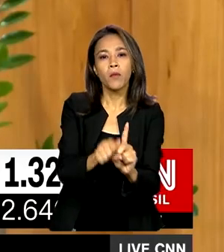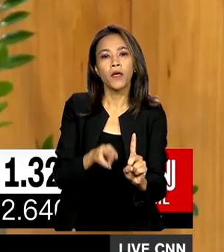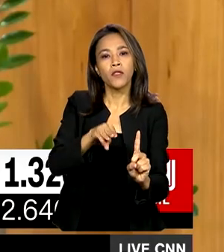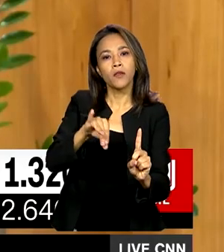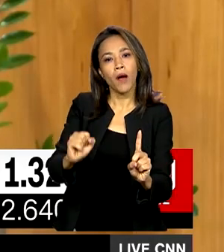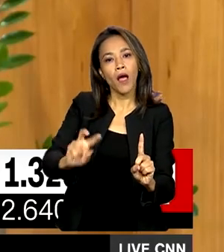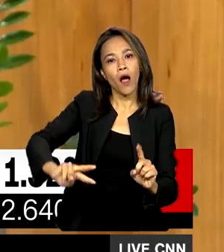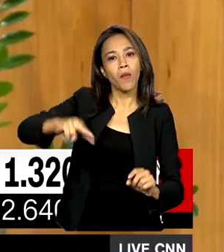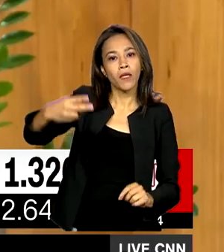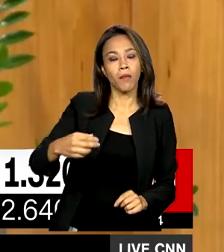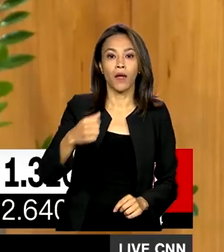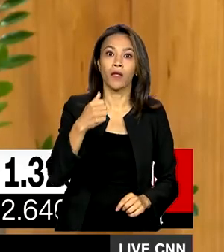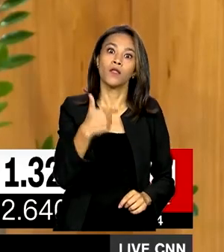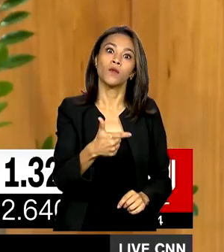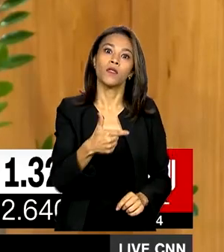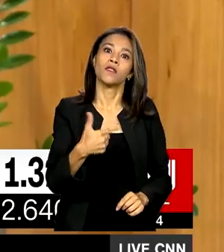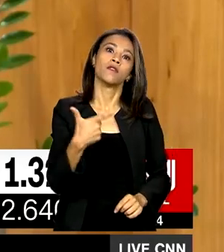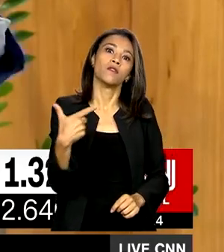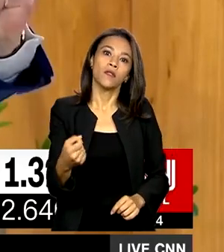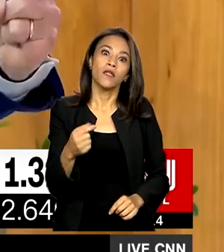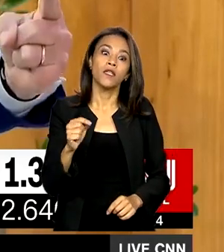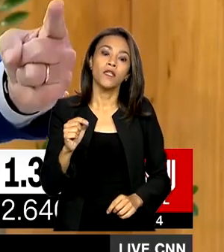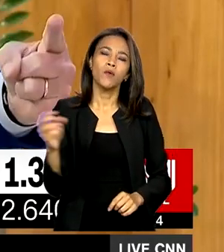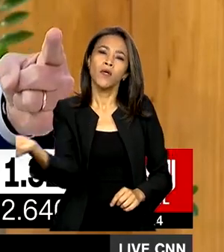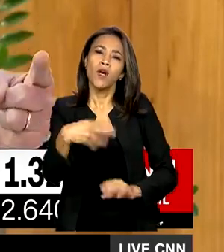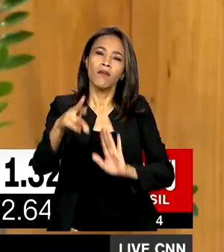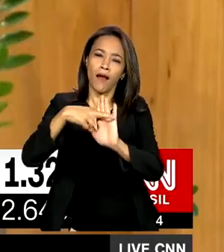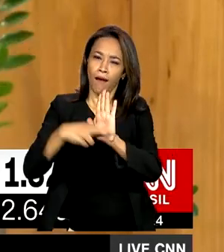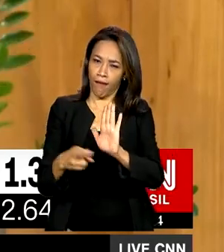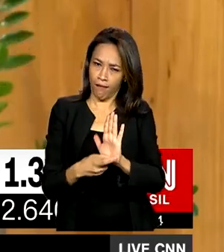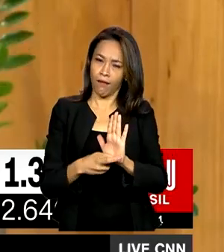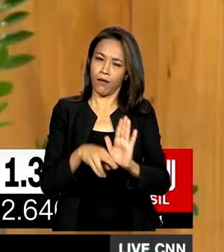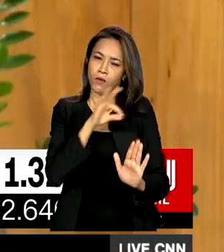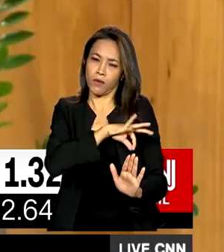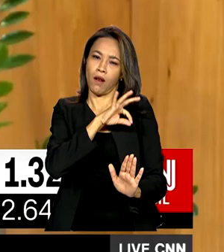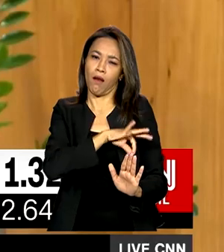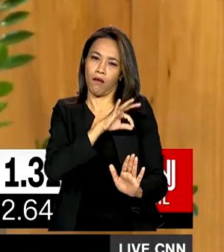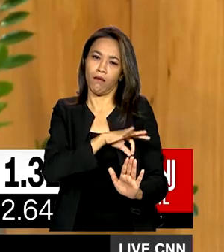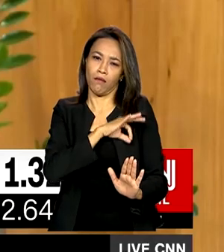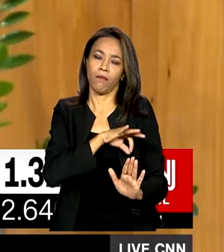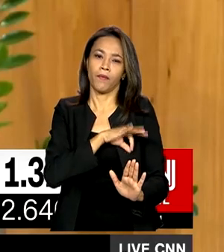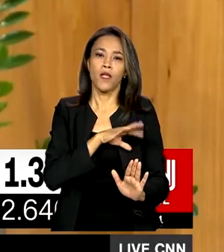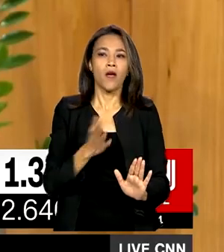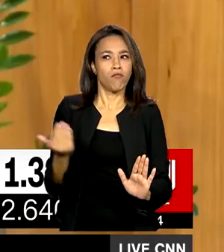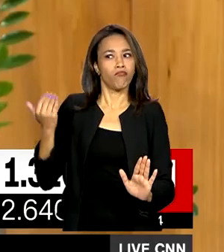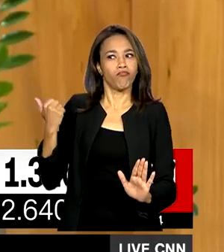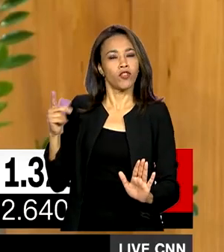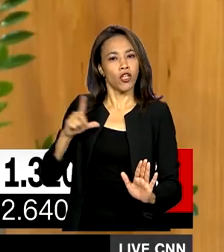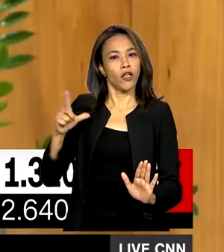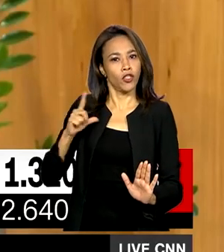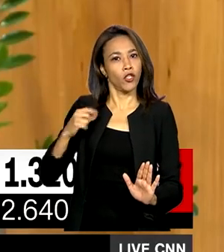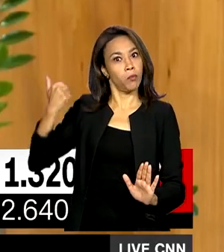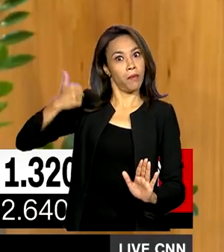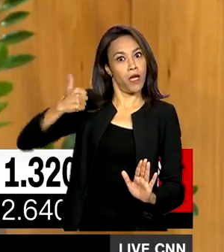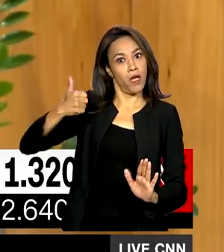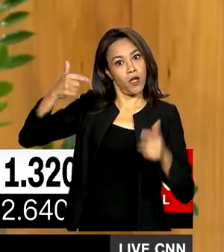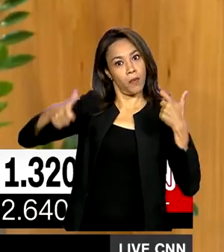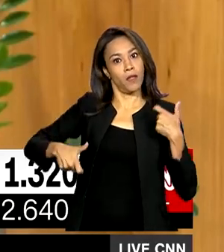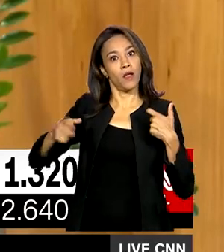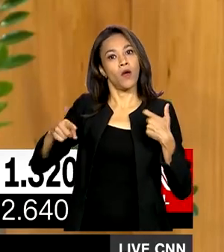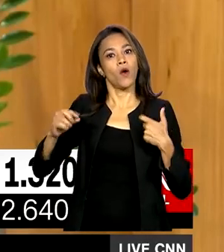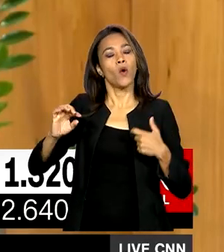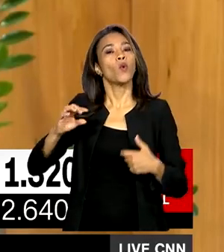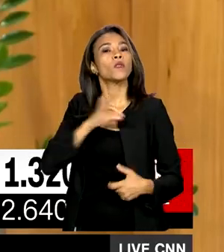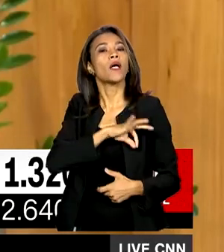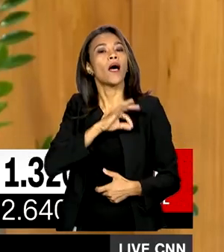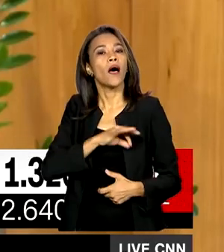para 320 e estabelecer uma nova regra de salário mínimo, que a gente já tinha no meu primeiro mandato. Ou seja, o salário mínimo,